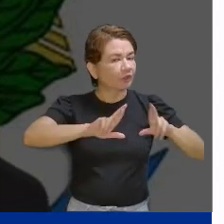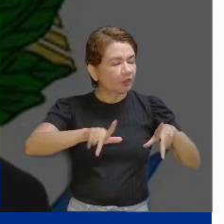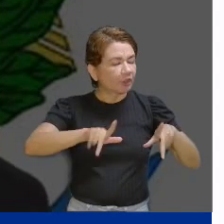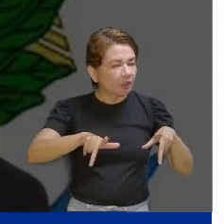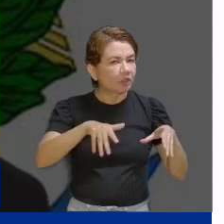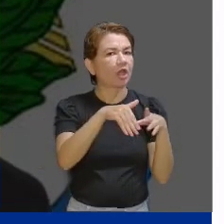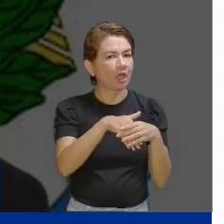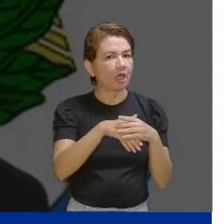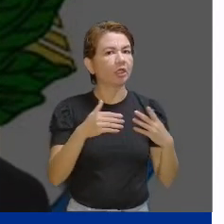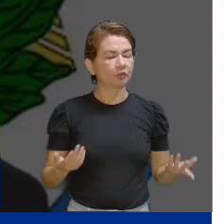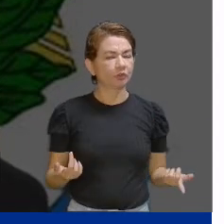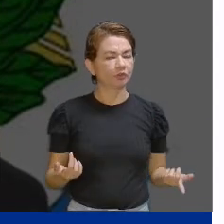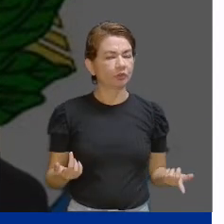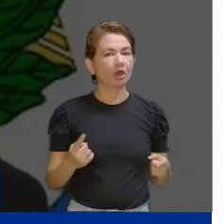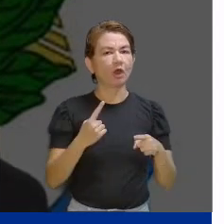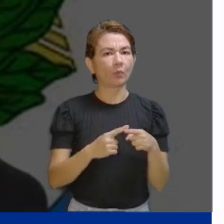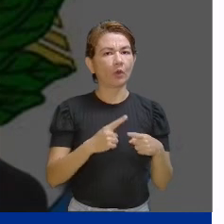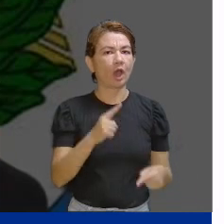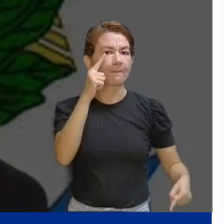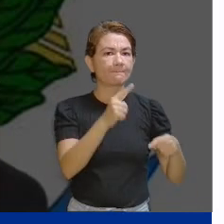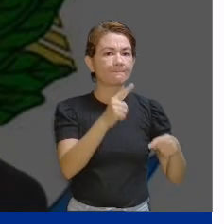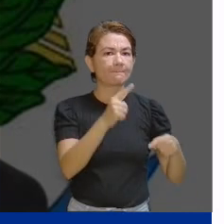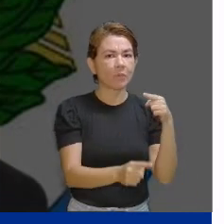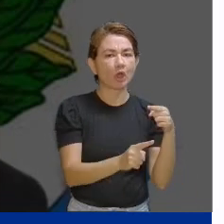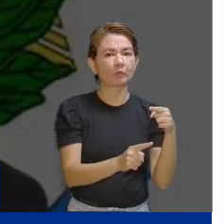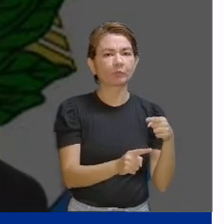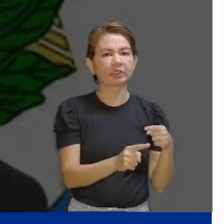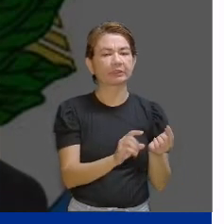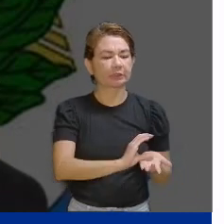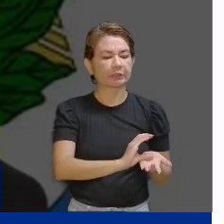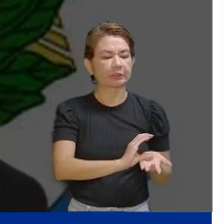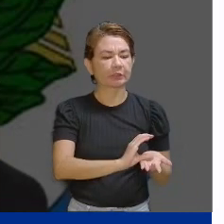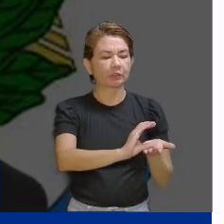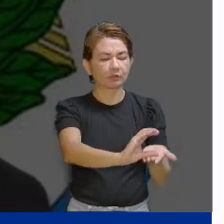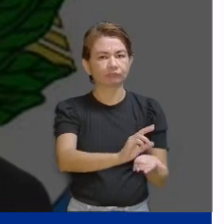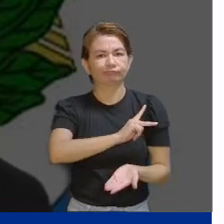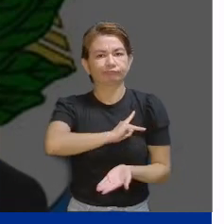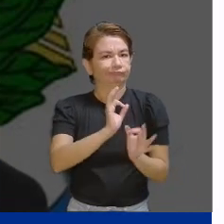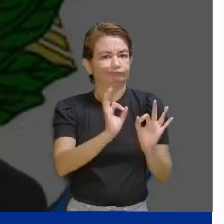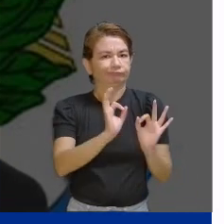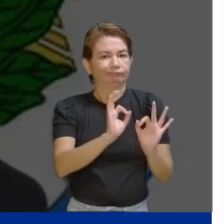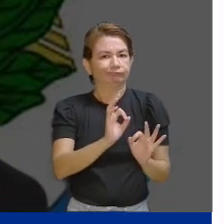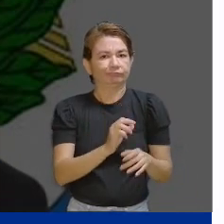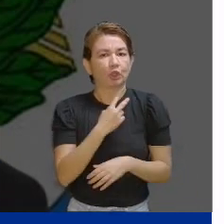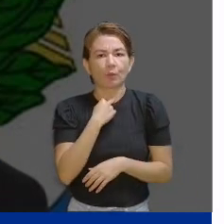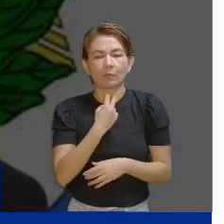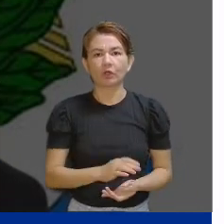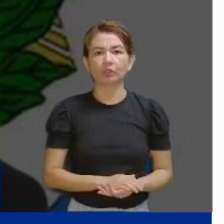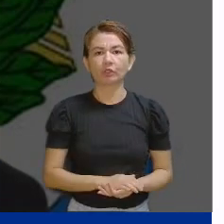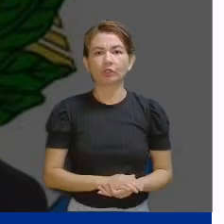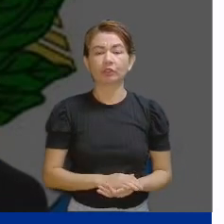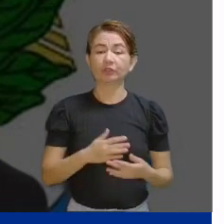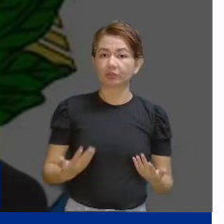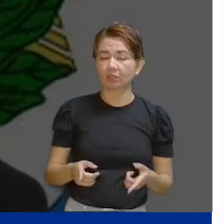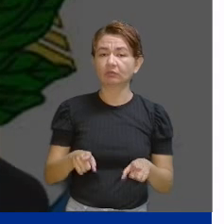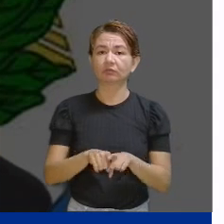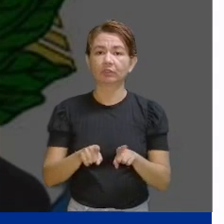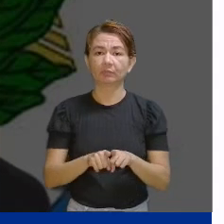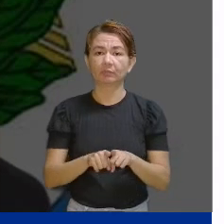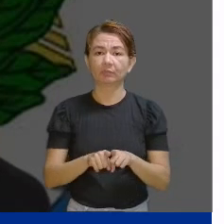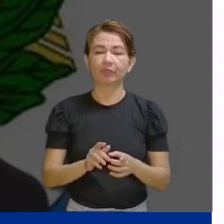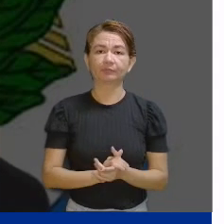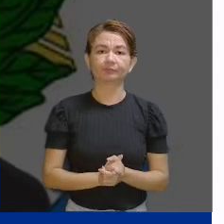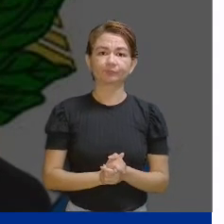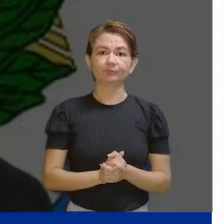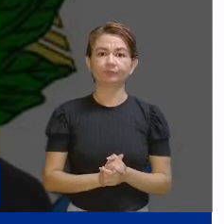eleitoral, o que a torna vedada quando financiada por recursos públicos. A doutrina também corrobora esse entendimento